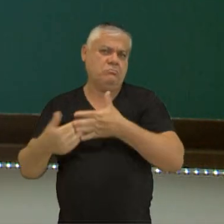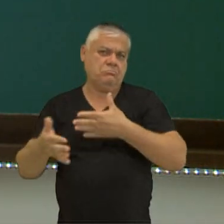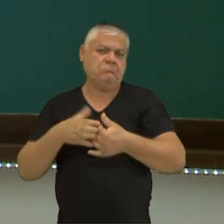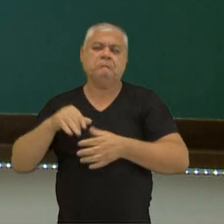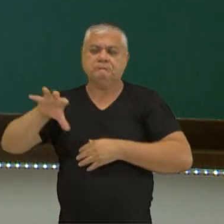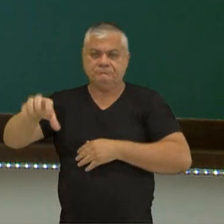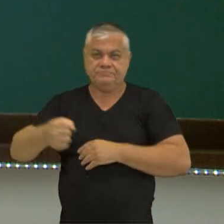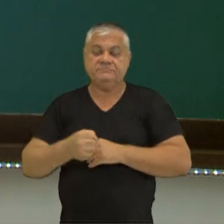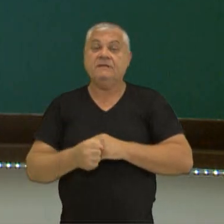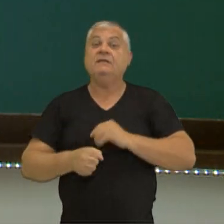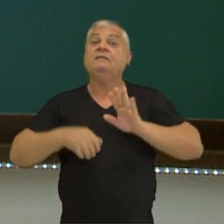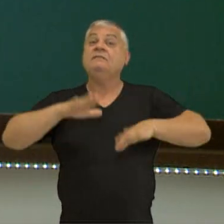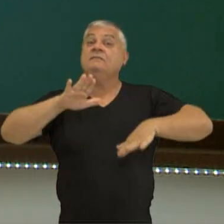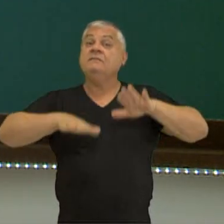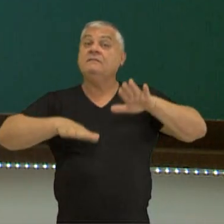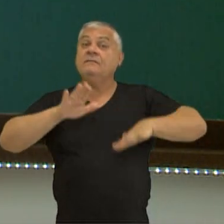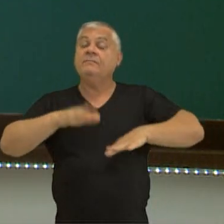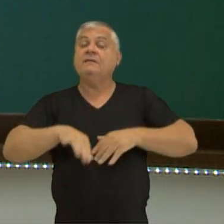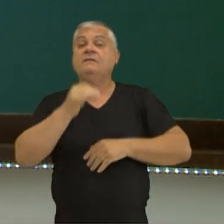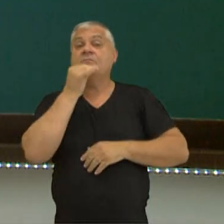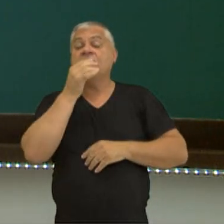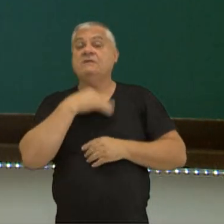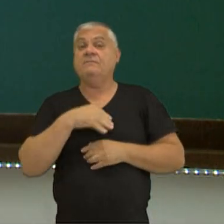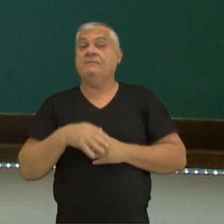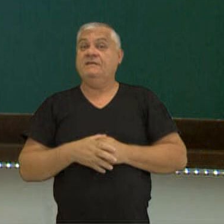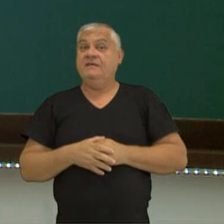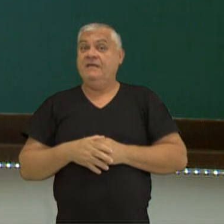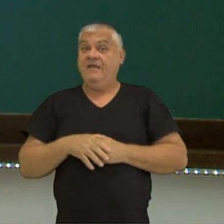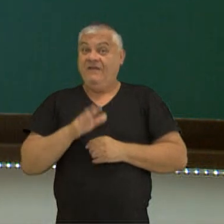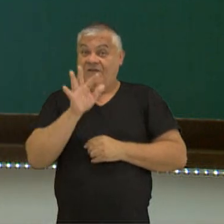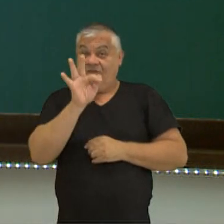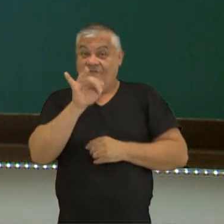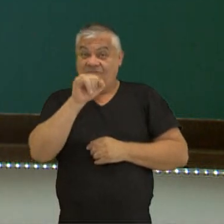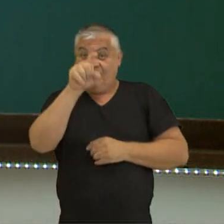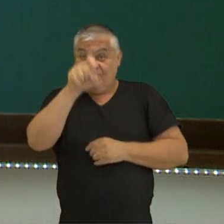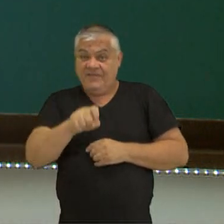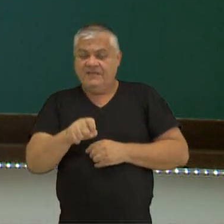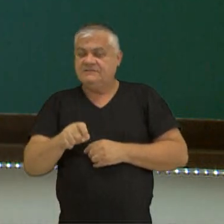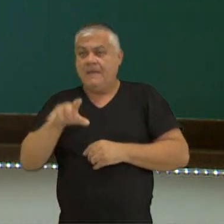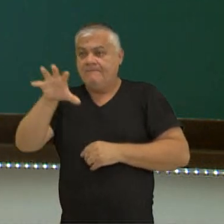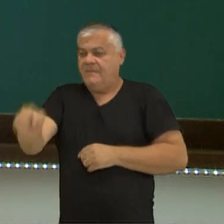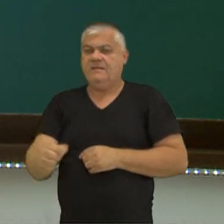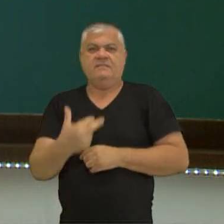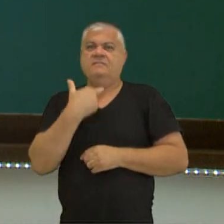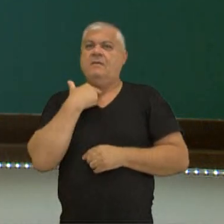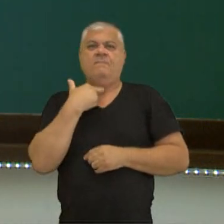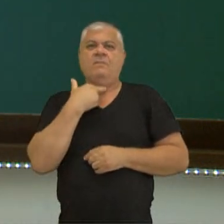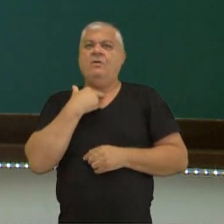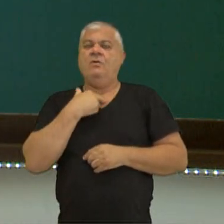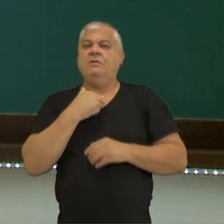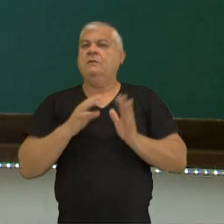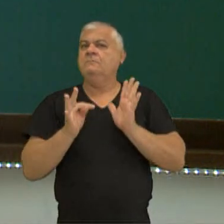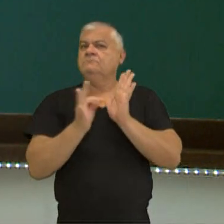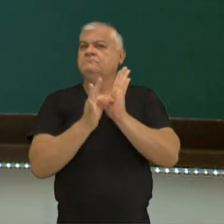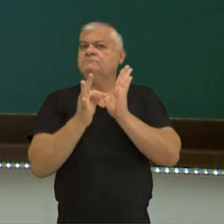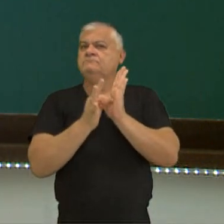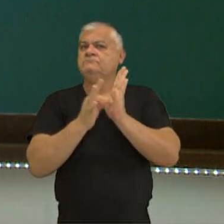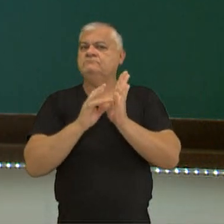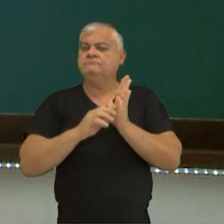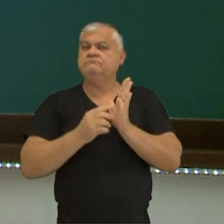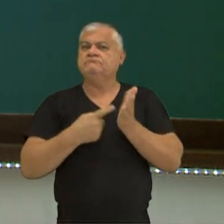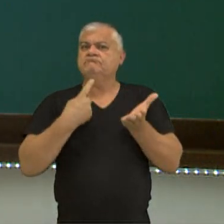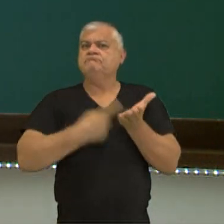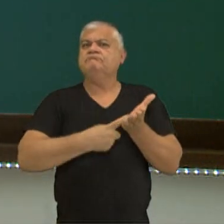tirar. Dependendo, por exemplo, uma renda fixa, nem sempre você consegue retirar esse dinheiro naquele dia que você